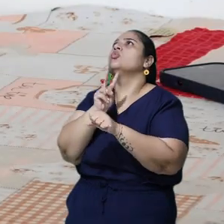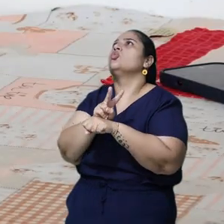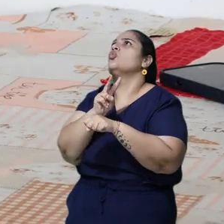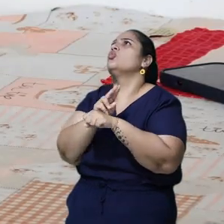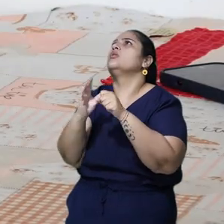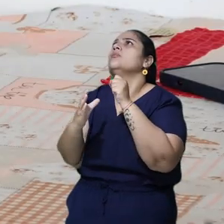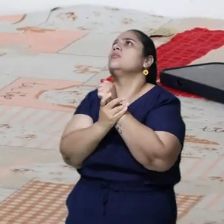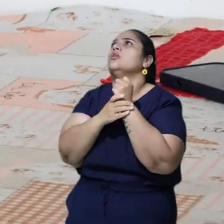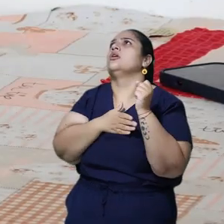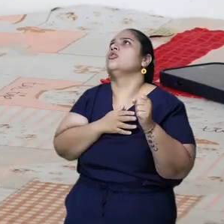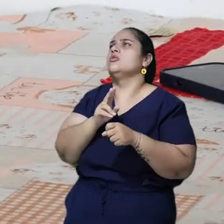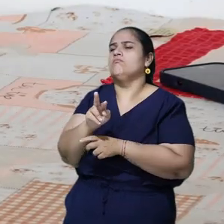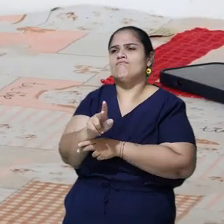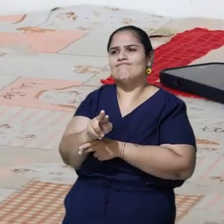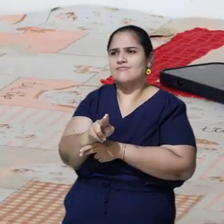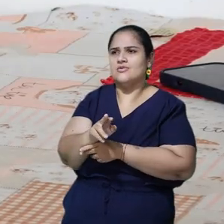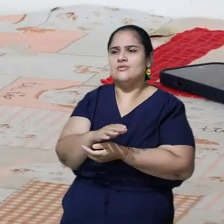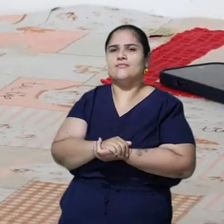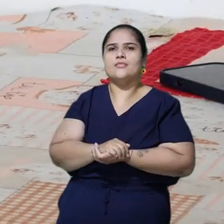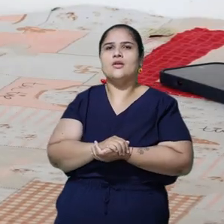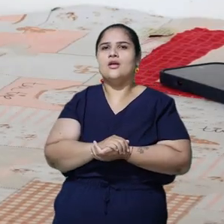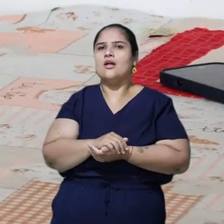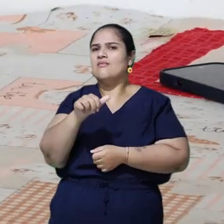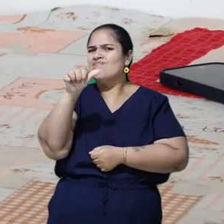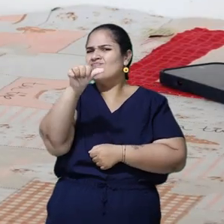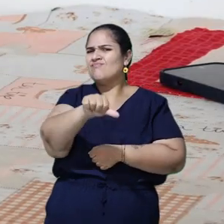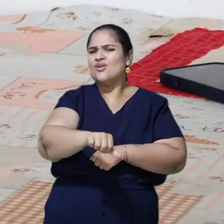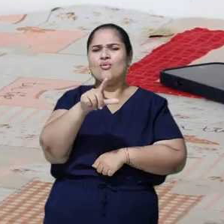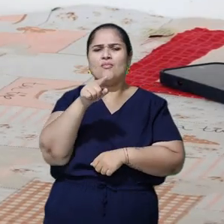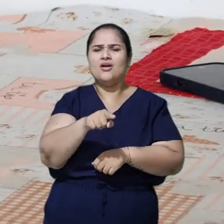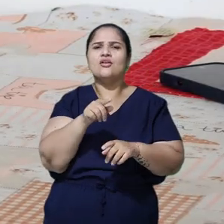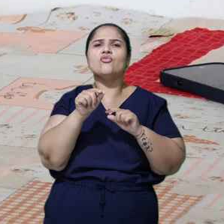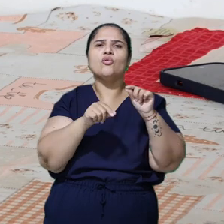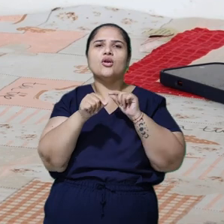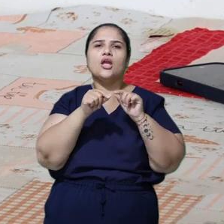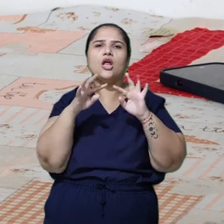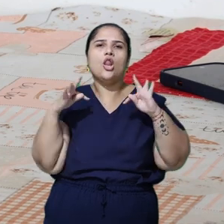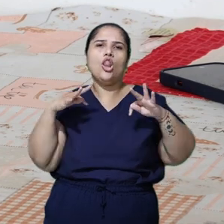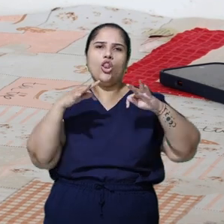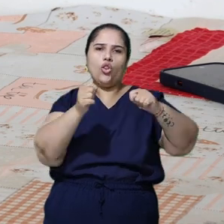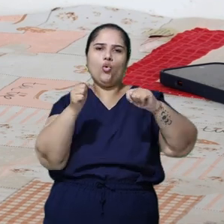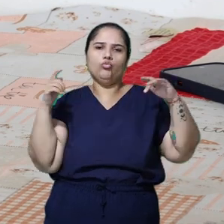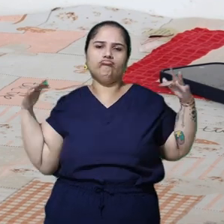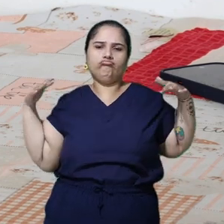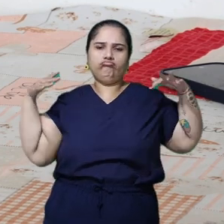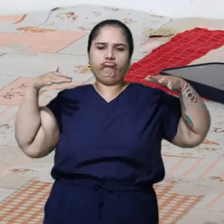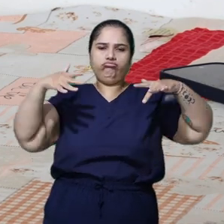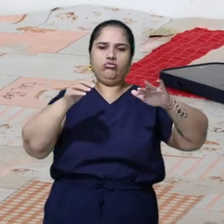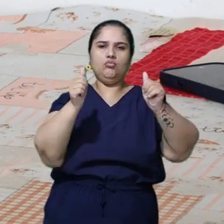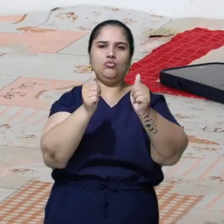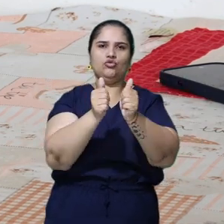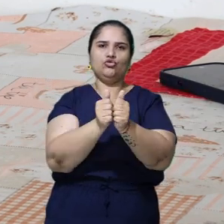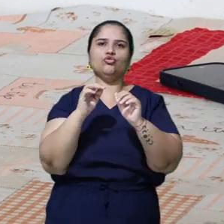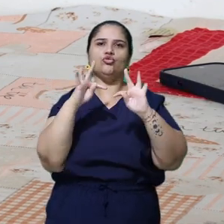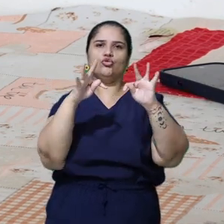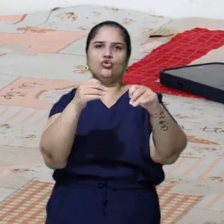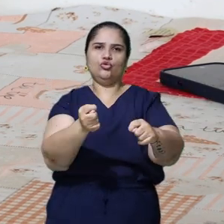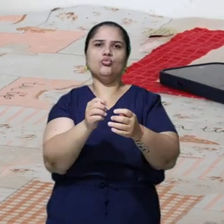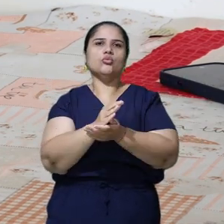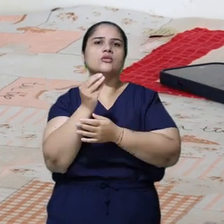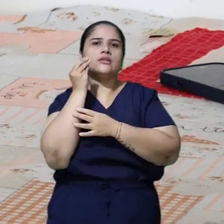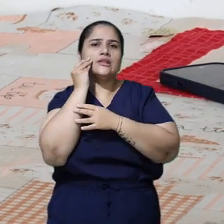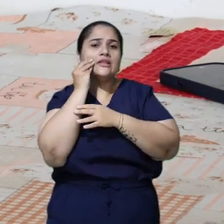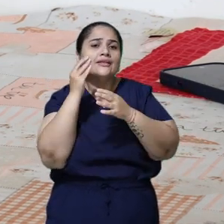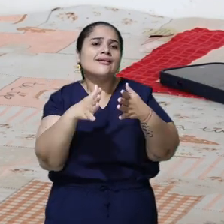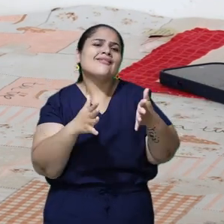que a pior parte pra mim foi quando tava todo mundo aqui, todo mundo tentando animar, ela tava um pouquinho animada.